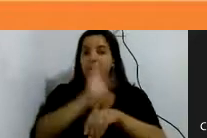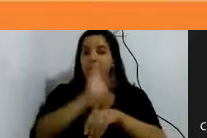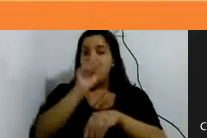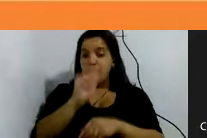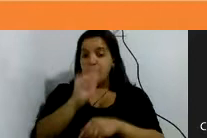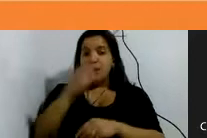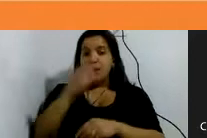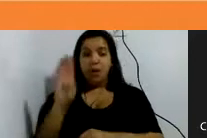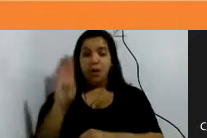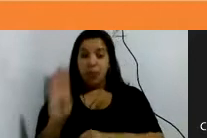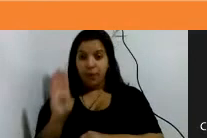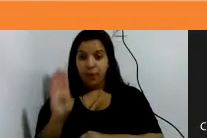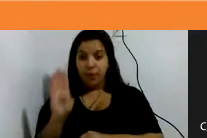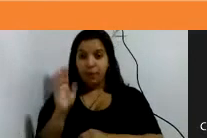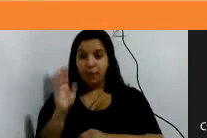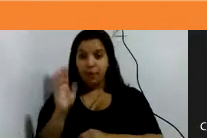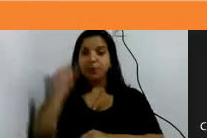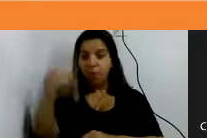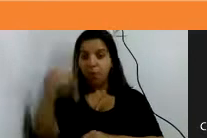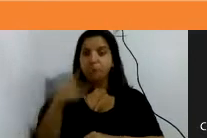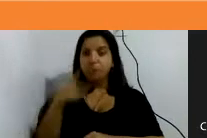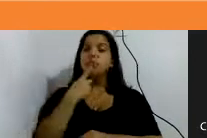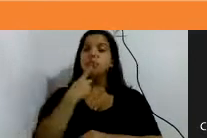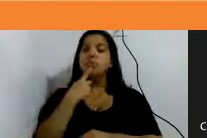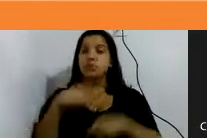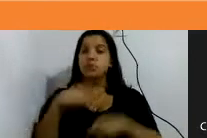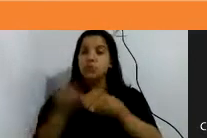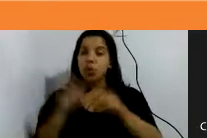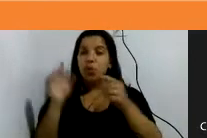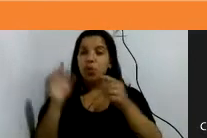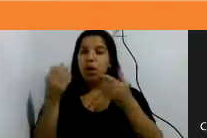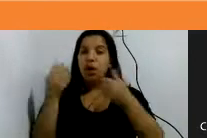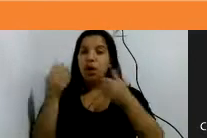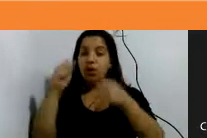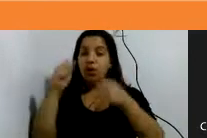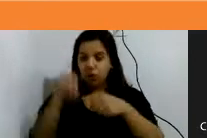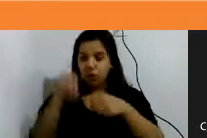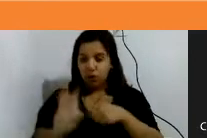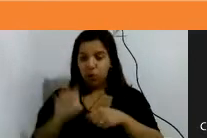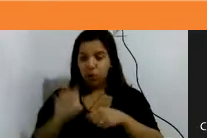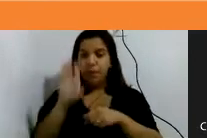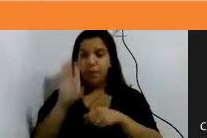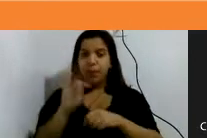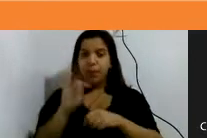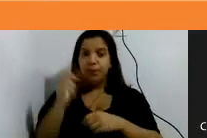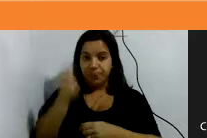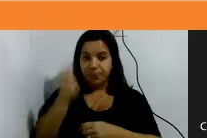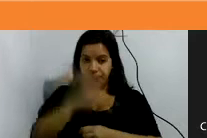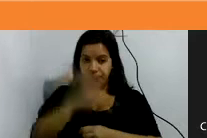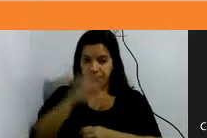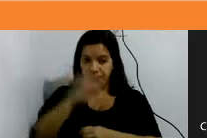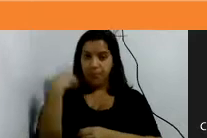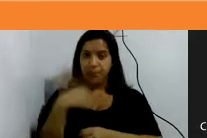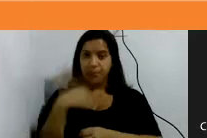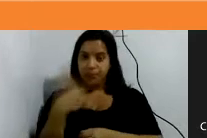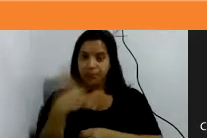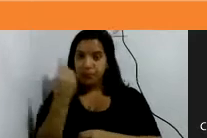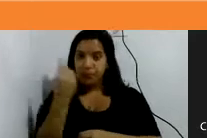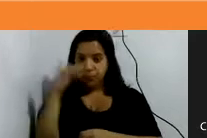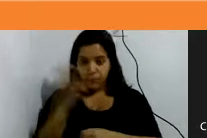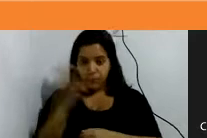tubo B, a gente coloca uma gota de hemácias com antígenos B. Então, a gente agita e centrifuga os tubos por 1